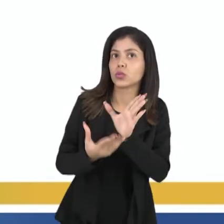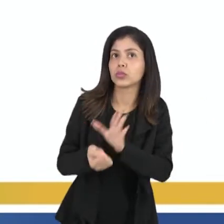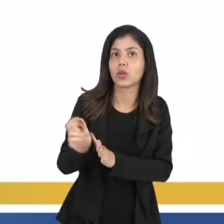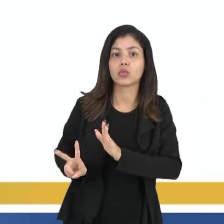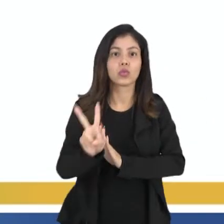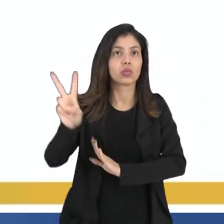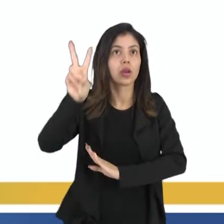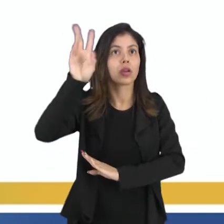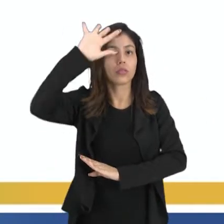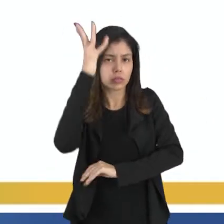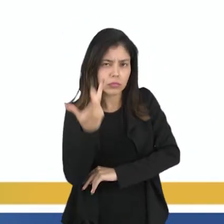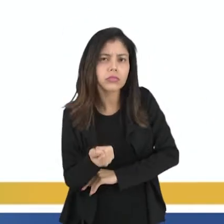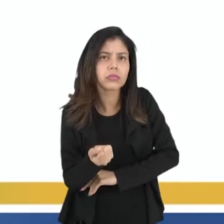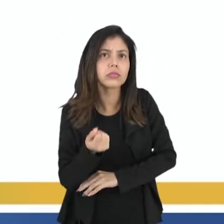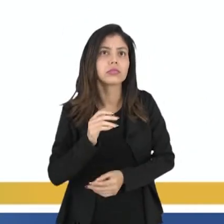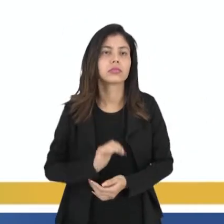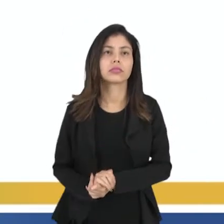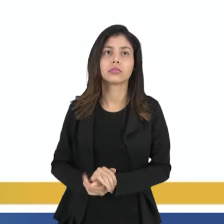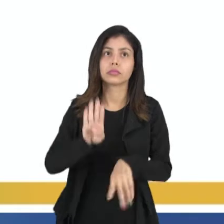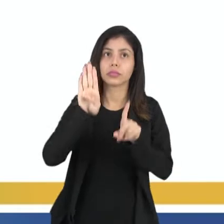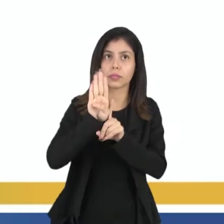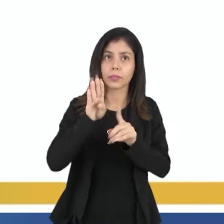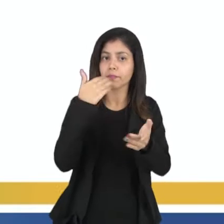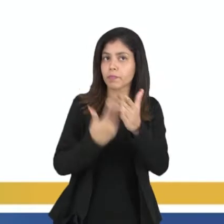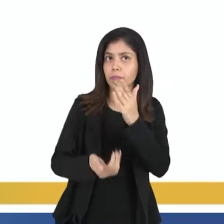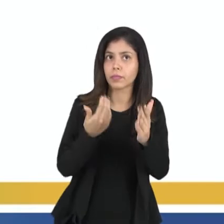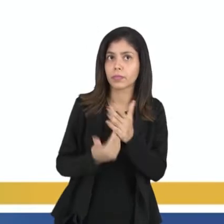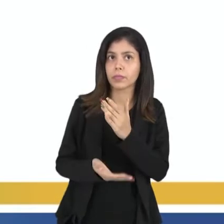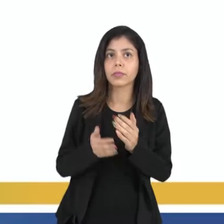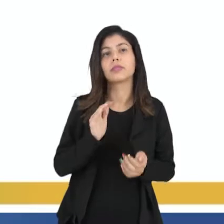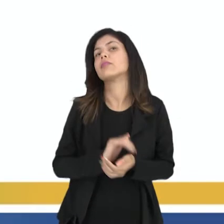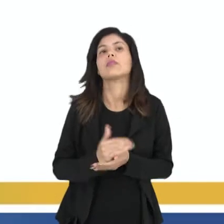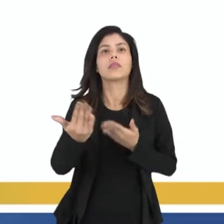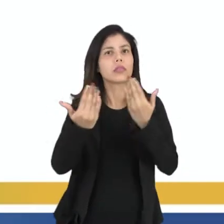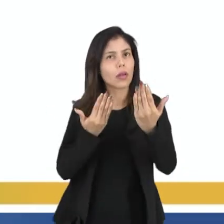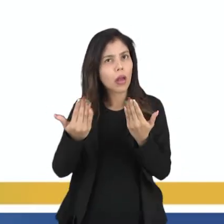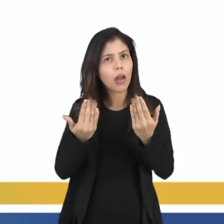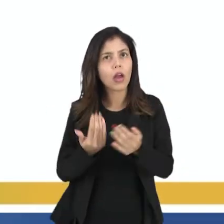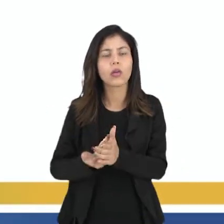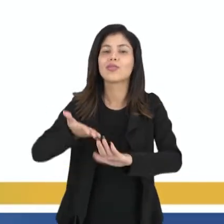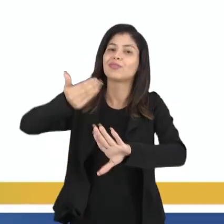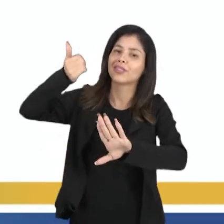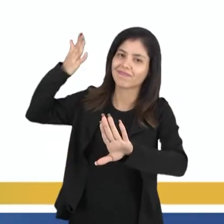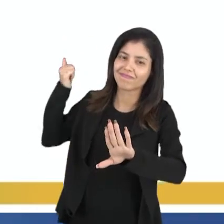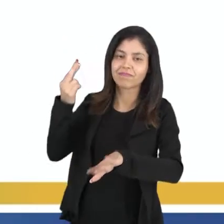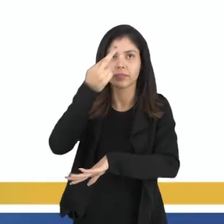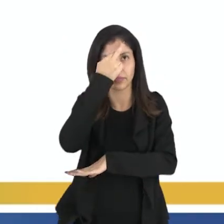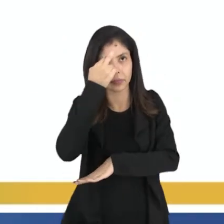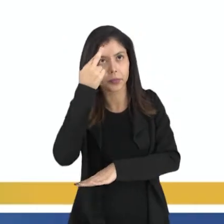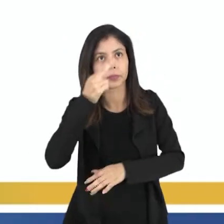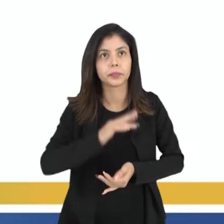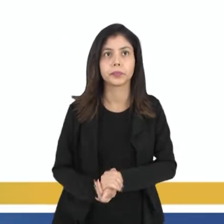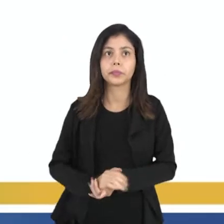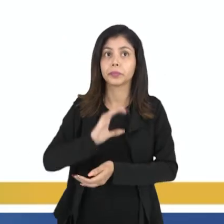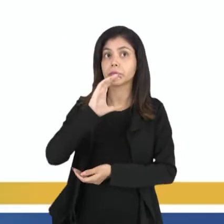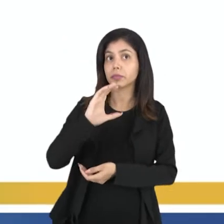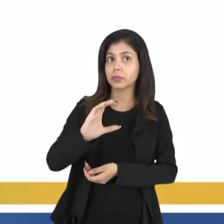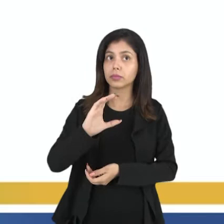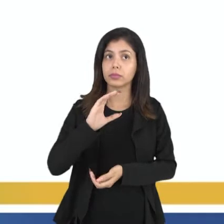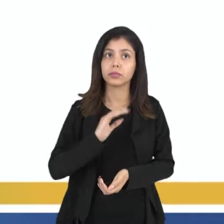valores e costumes africanos. Alternativa B, perderam a relação com o seu passado